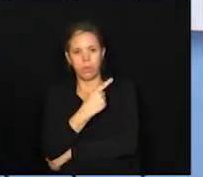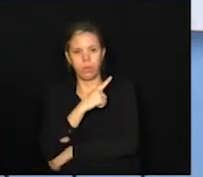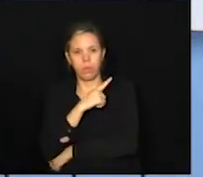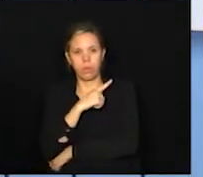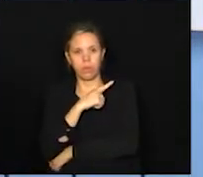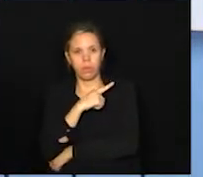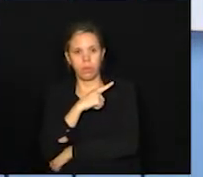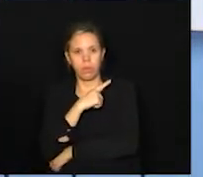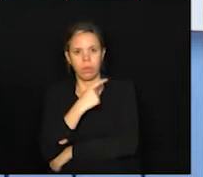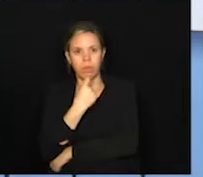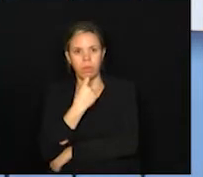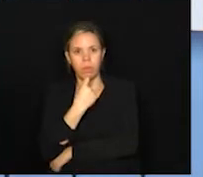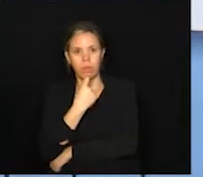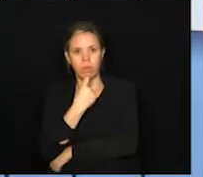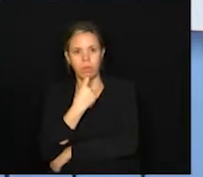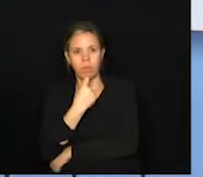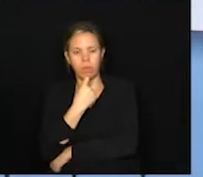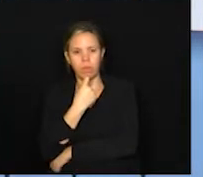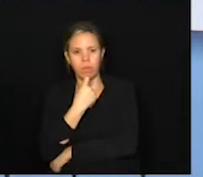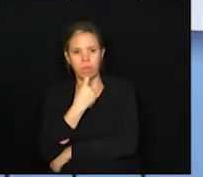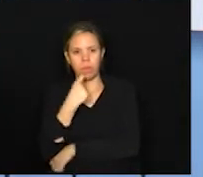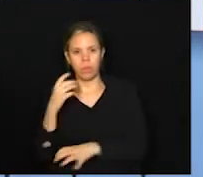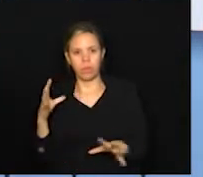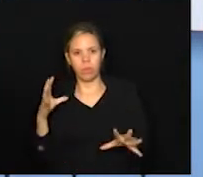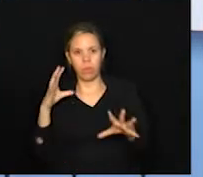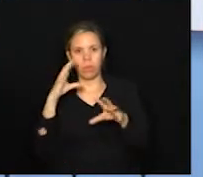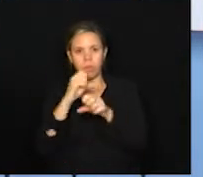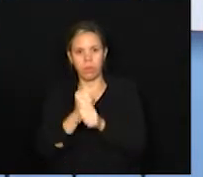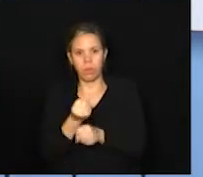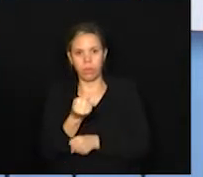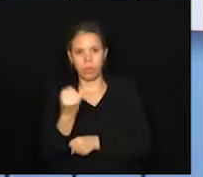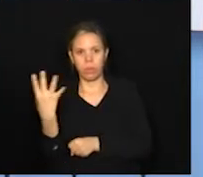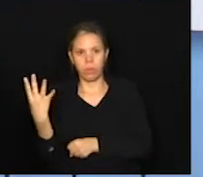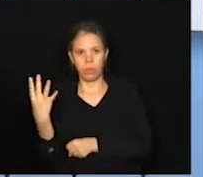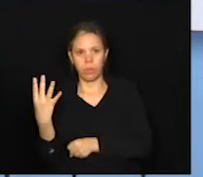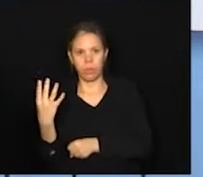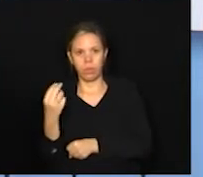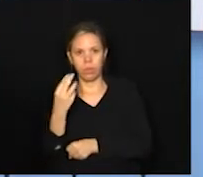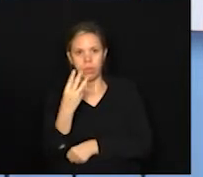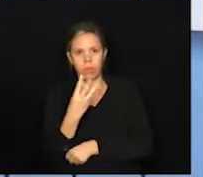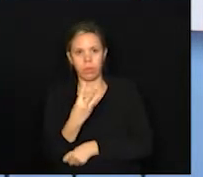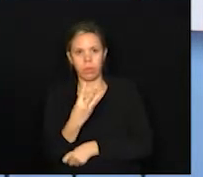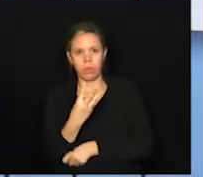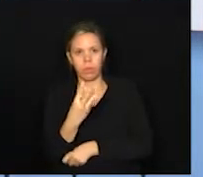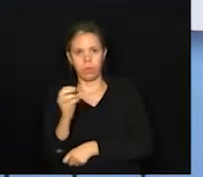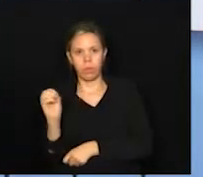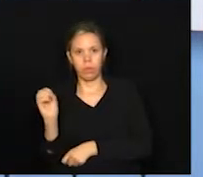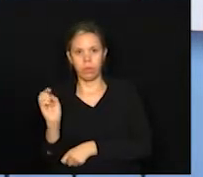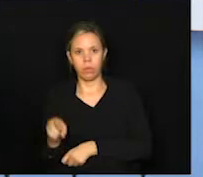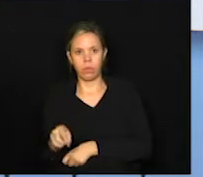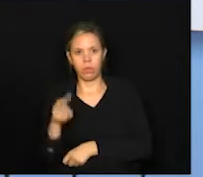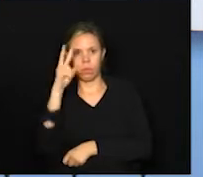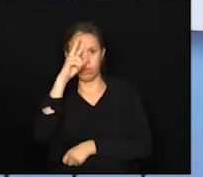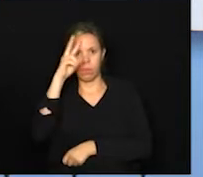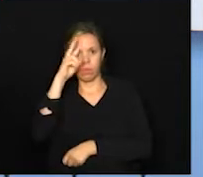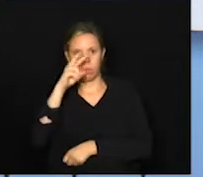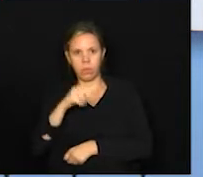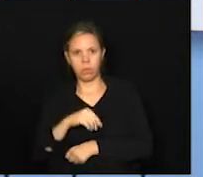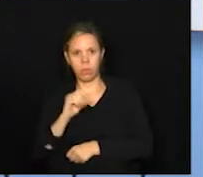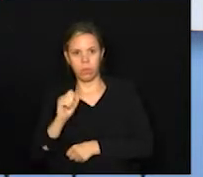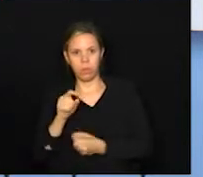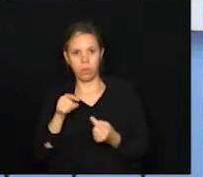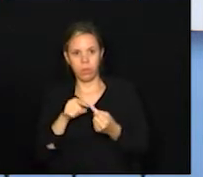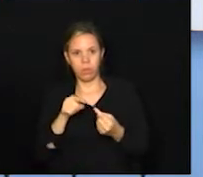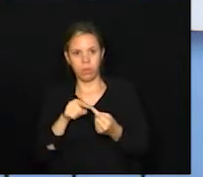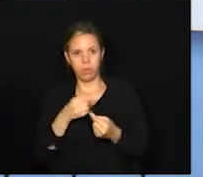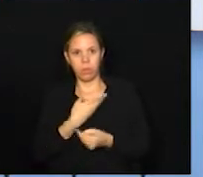aí Campinas, olha, o total de doses já foram mais de 300 mil. Lembrando que, de acordo